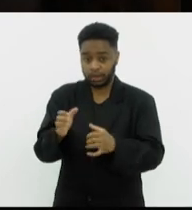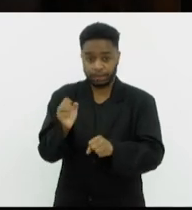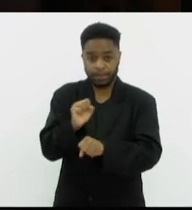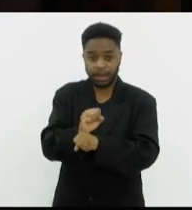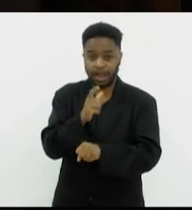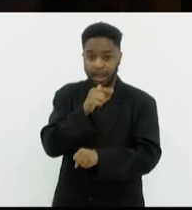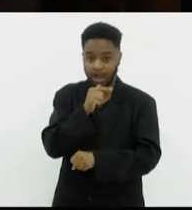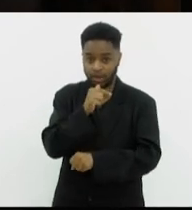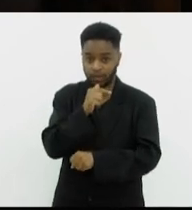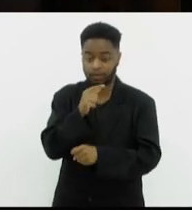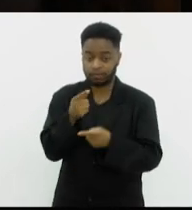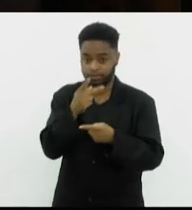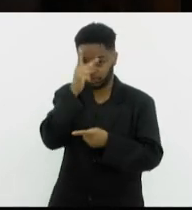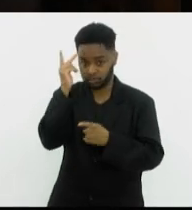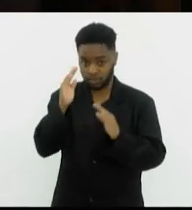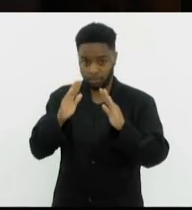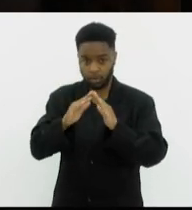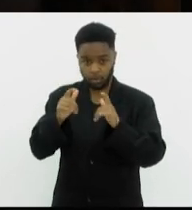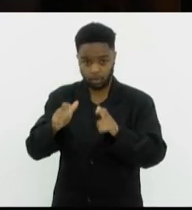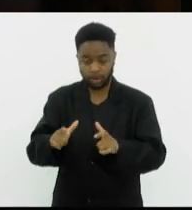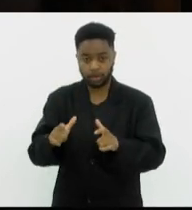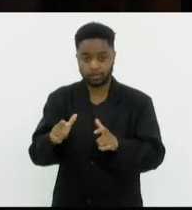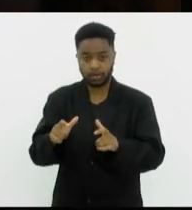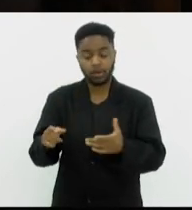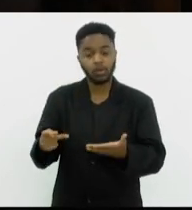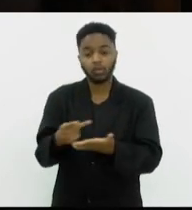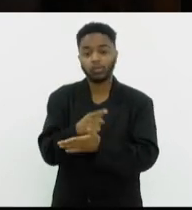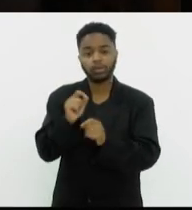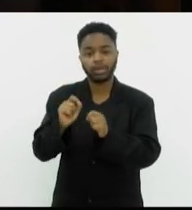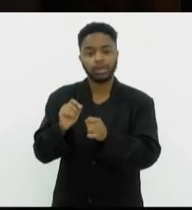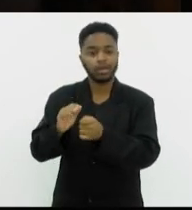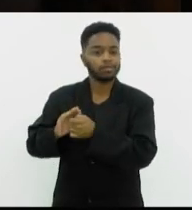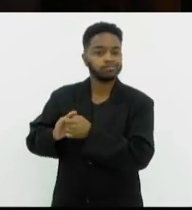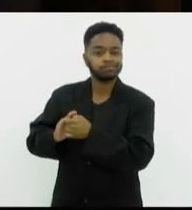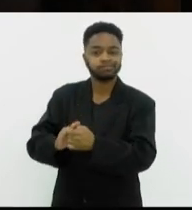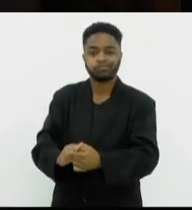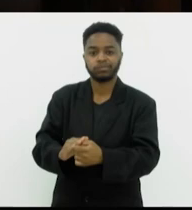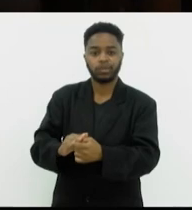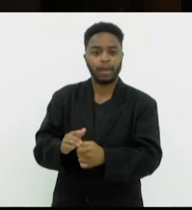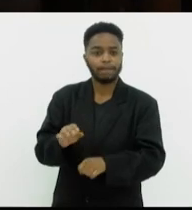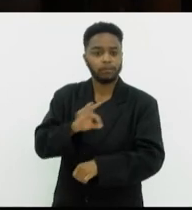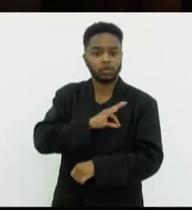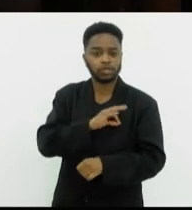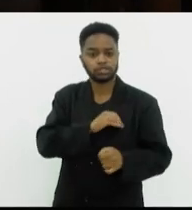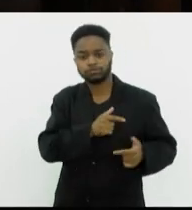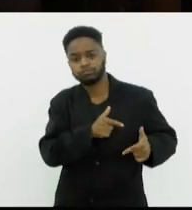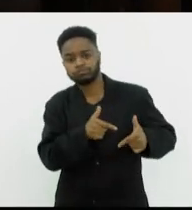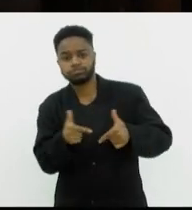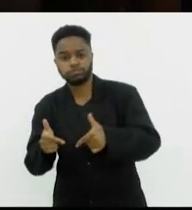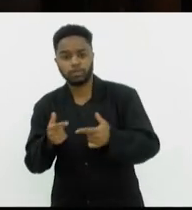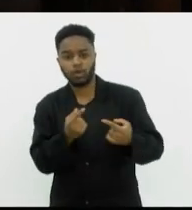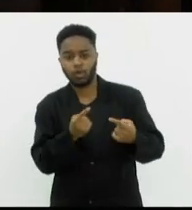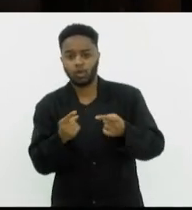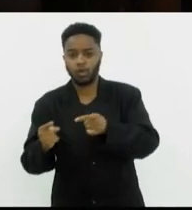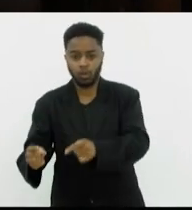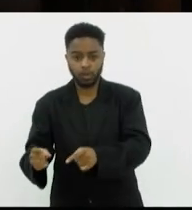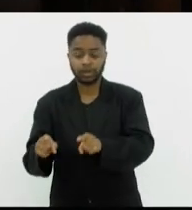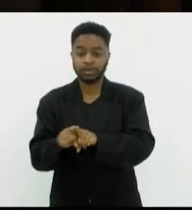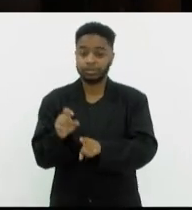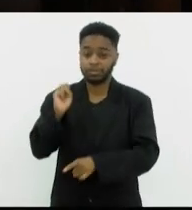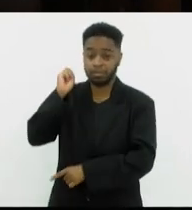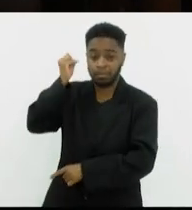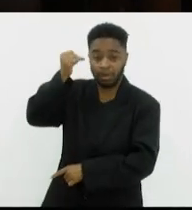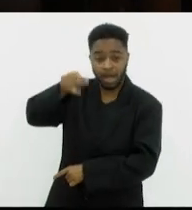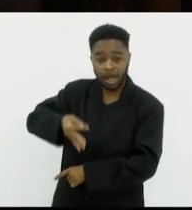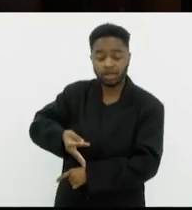os moradores ali foram fortemente reprimidos com força policial armada, passaram a